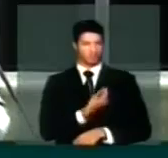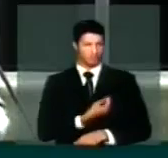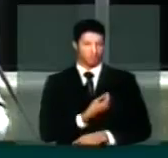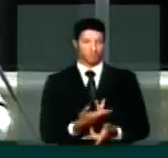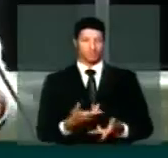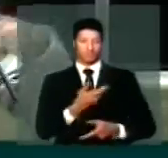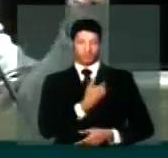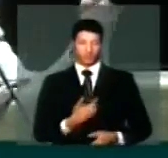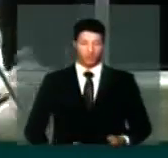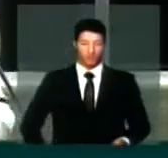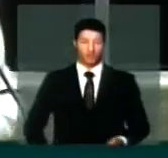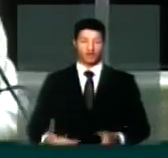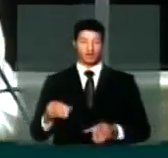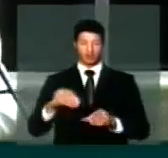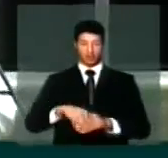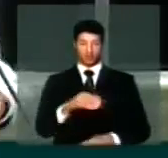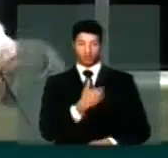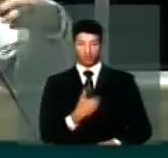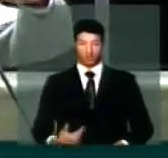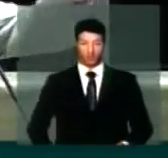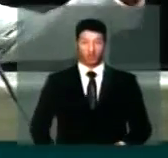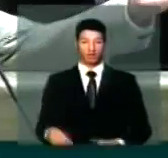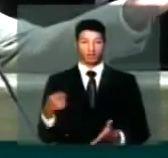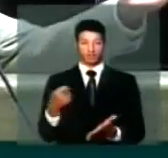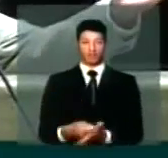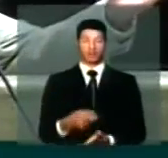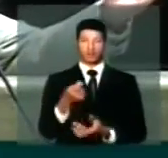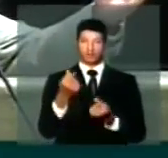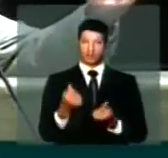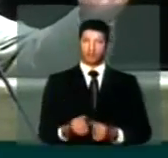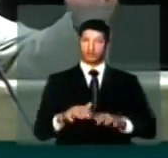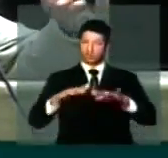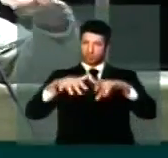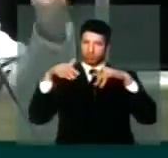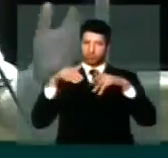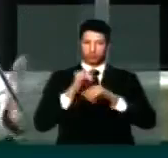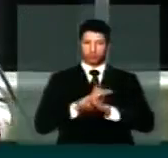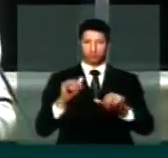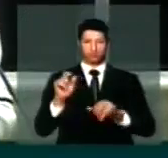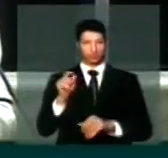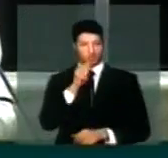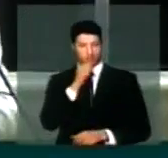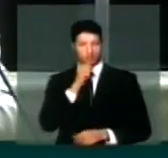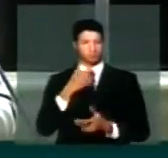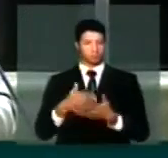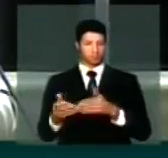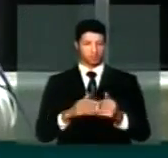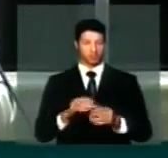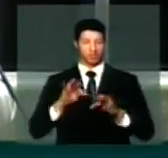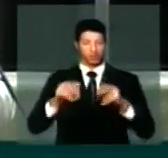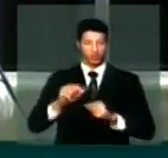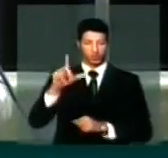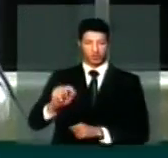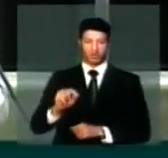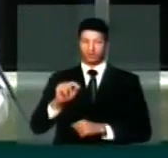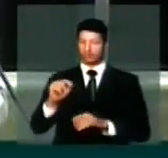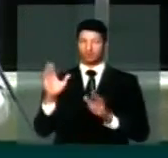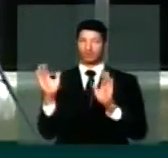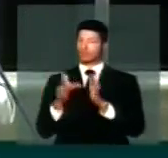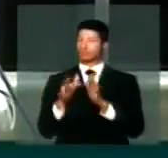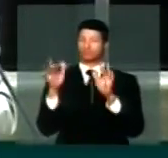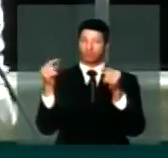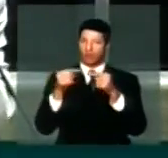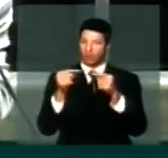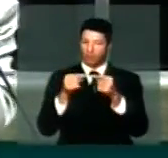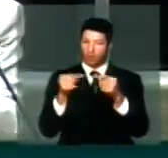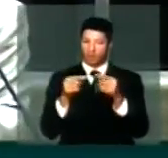eventualmente no governo ou nos governos, pagar dívidas de campanha de quem quer que seja, tudo isso não